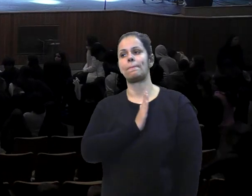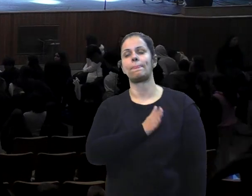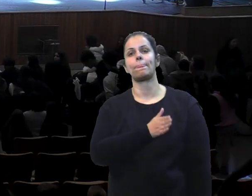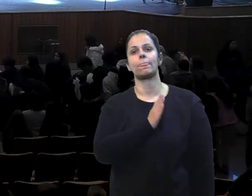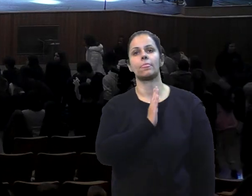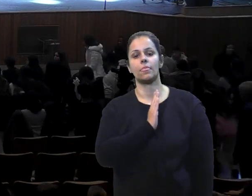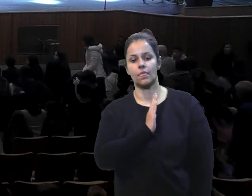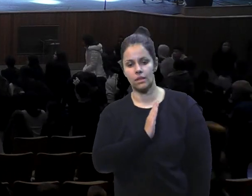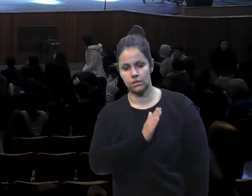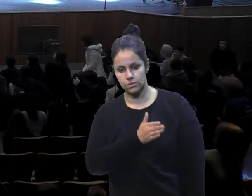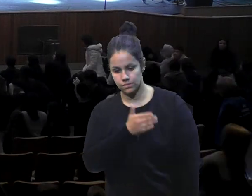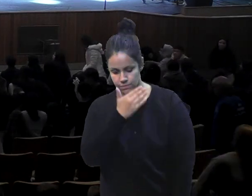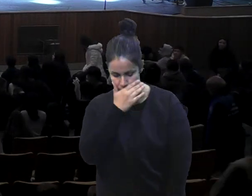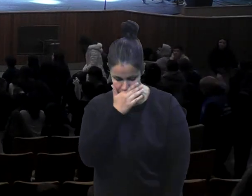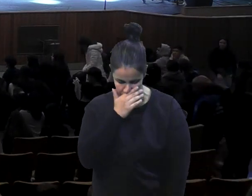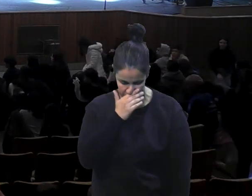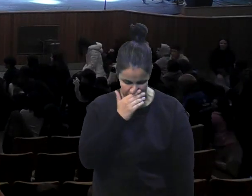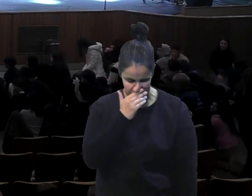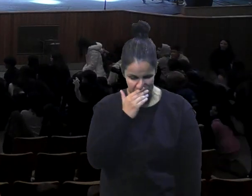Não venha para agradar os outros.